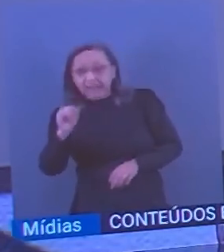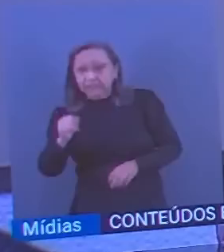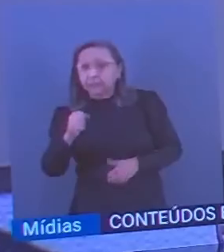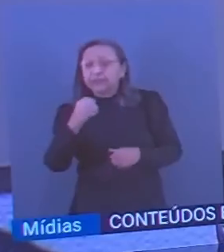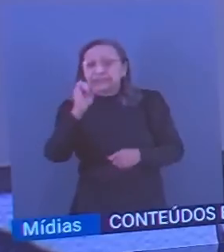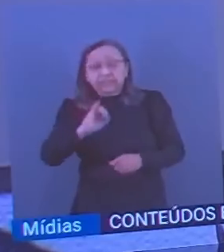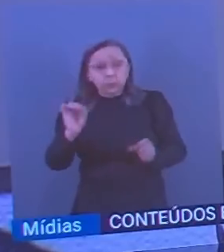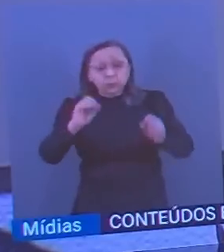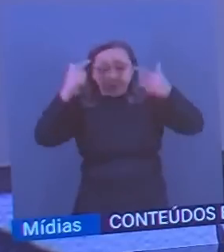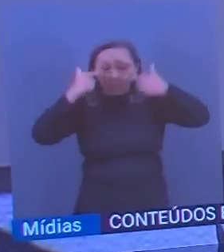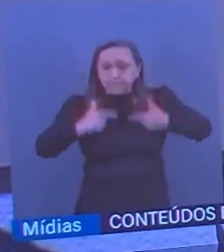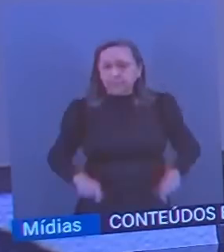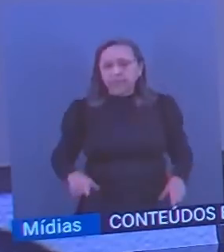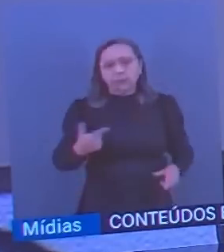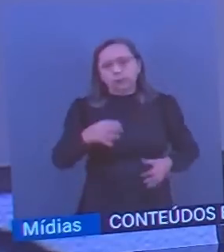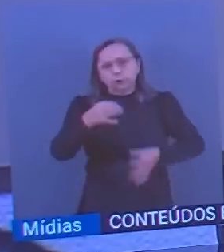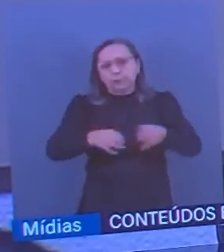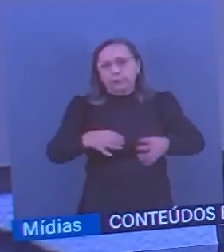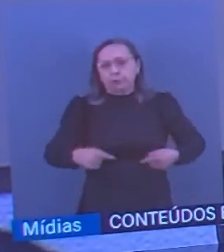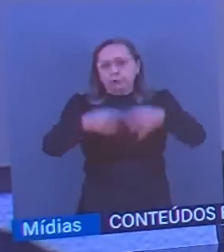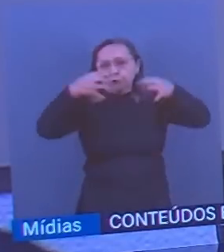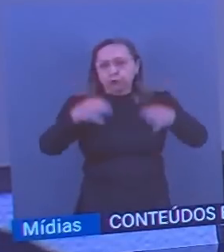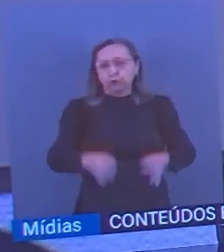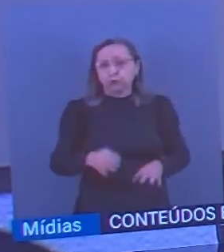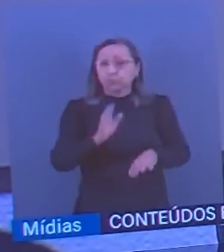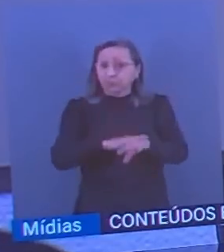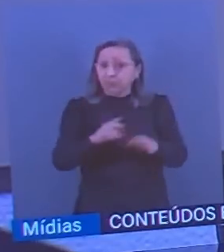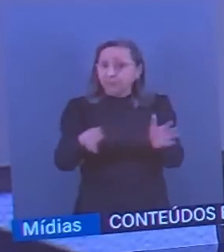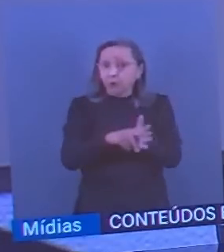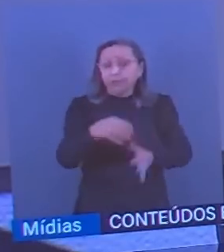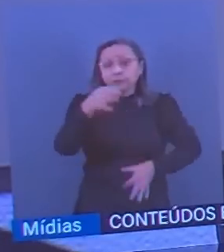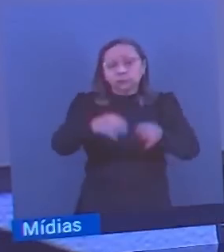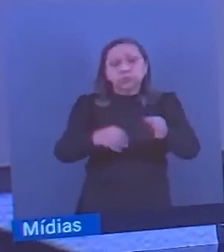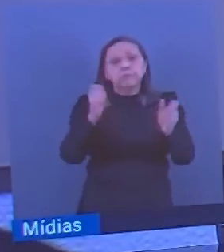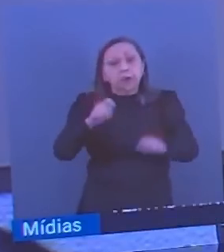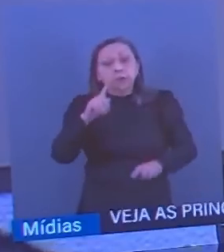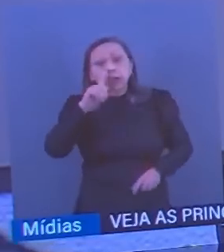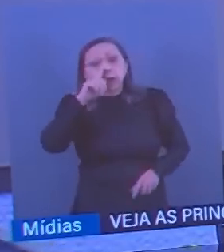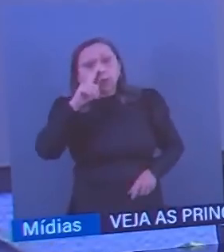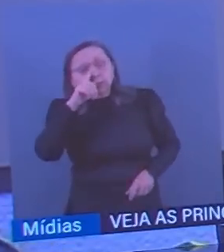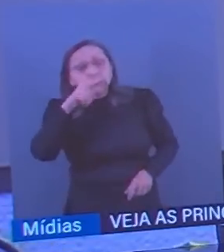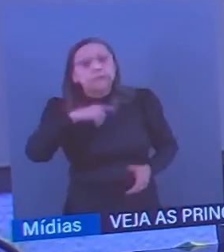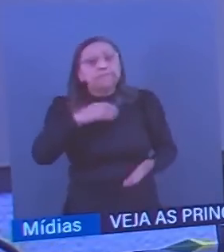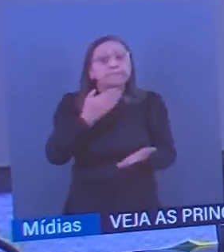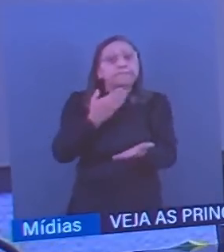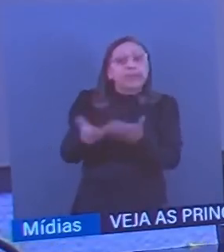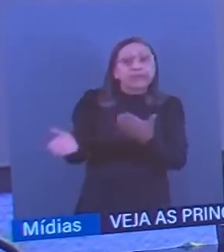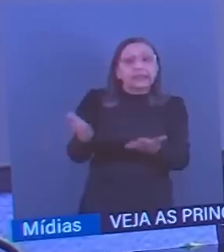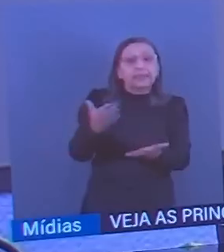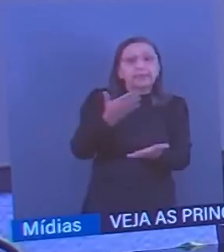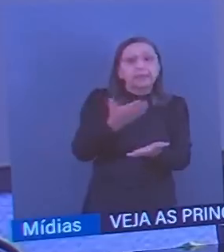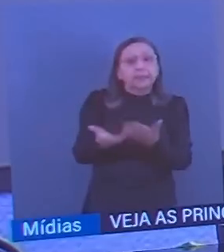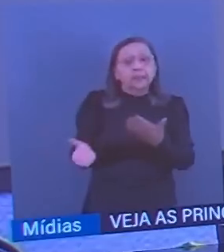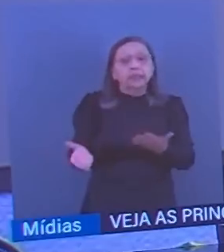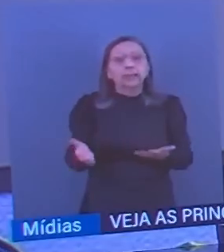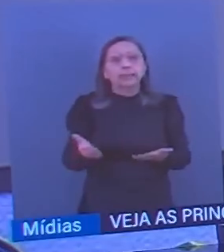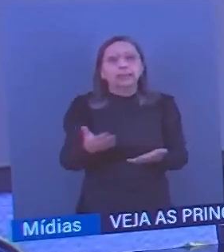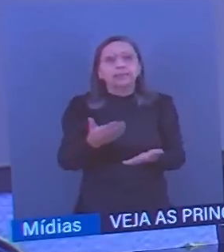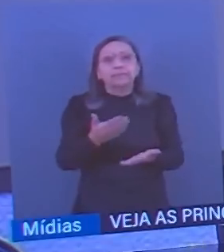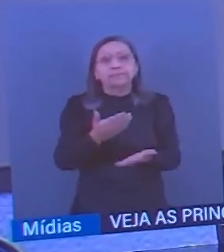extremamente radicais, e desses do bandido bom é bandido morto, e tem que passar por